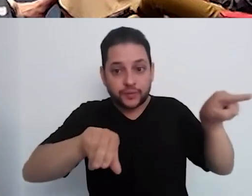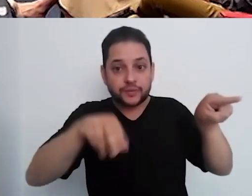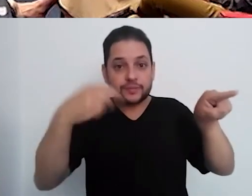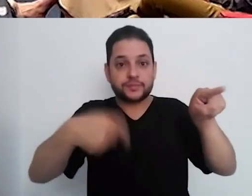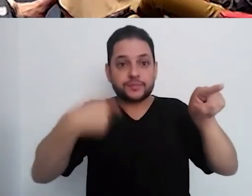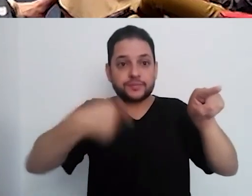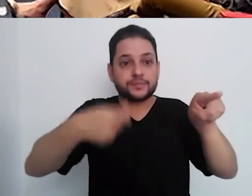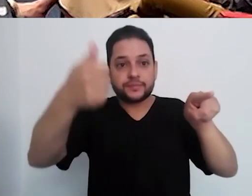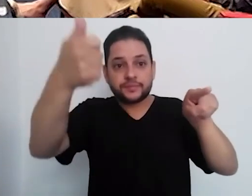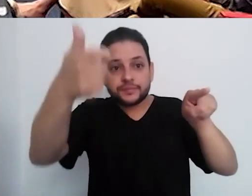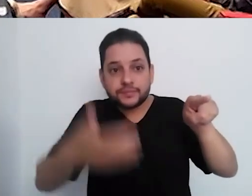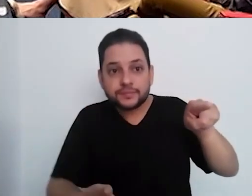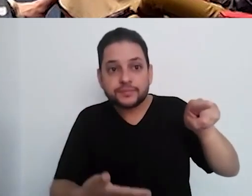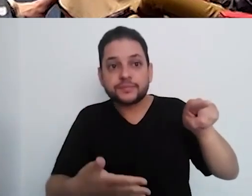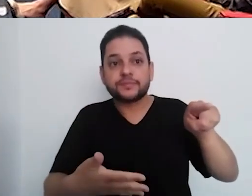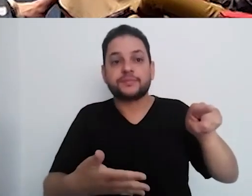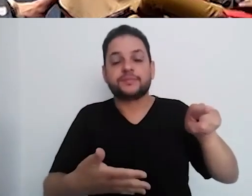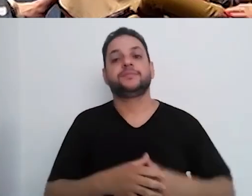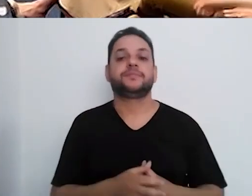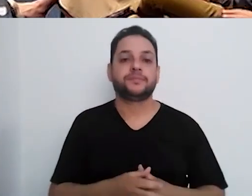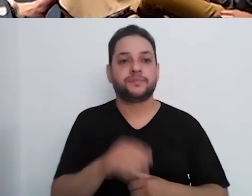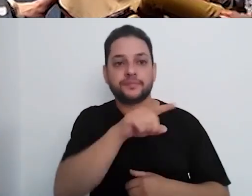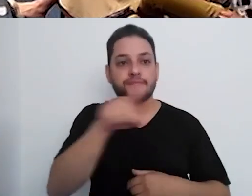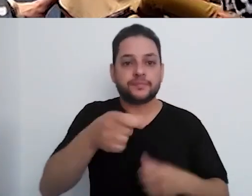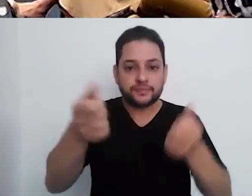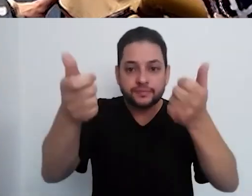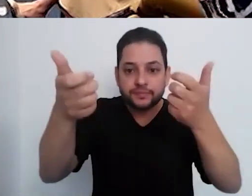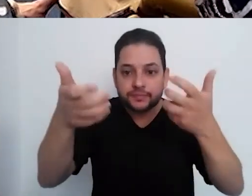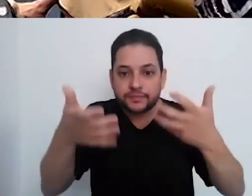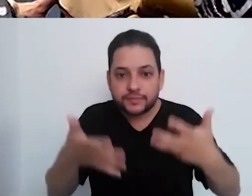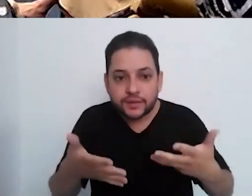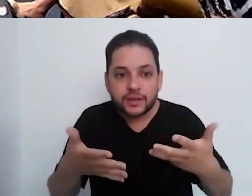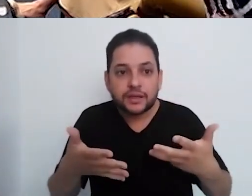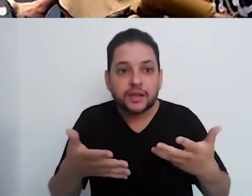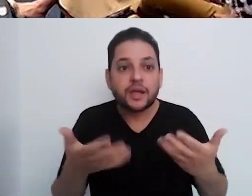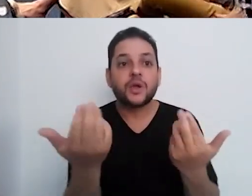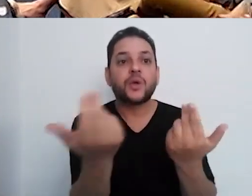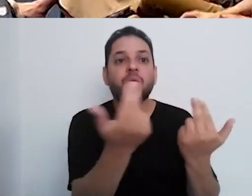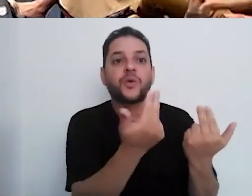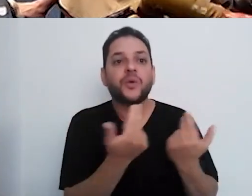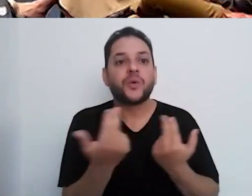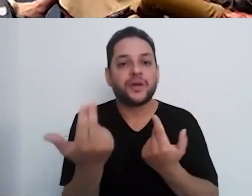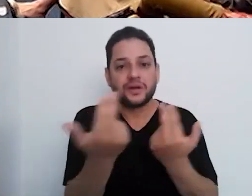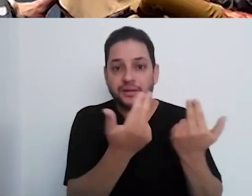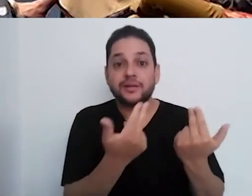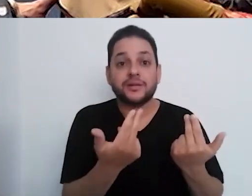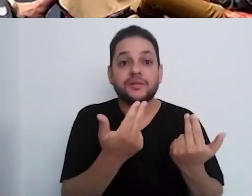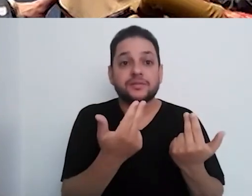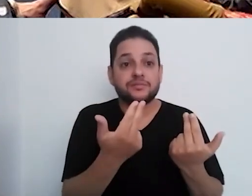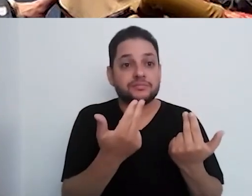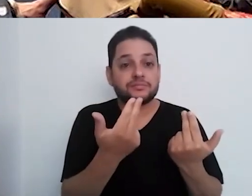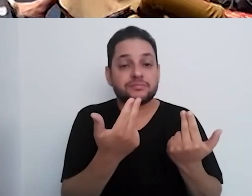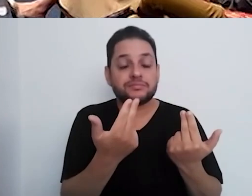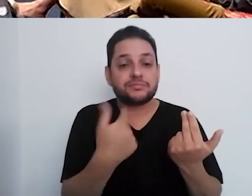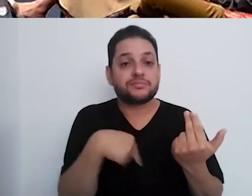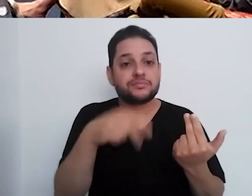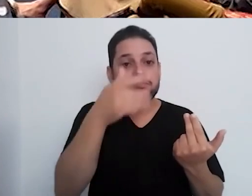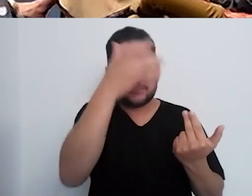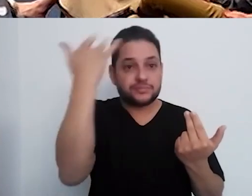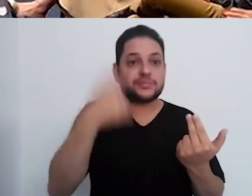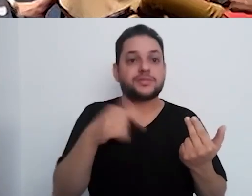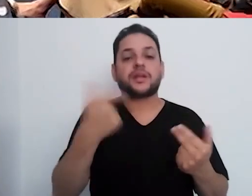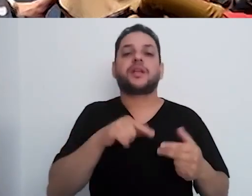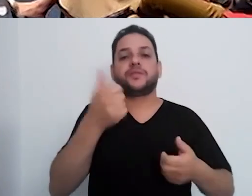de gente, tá? Em linguagem de gente, pelo amor de Deus, porque é um hábito, né, de falar com uma linguagem